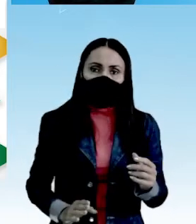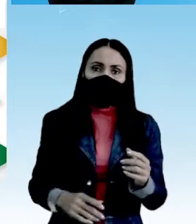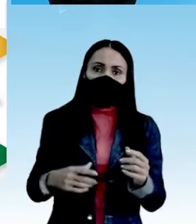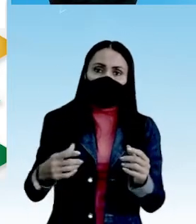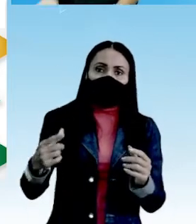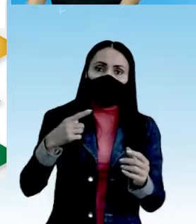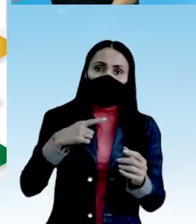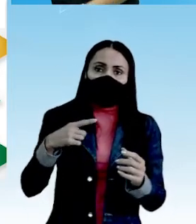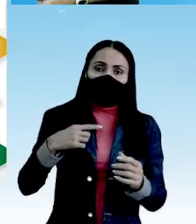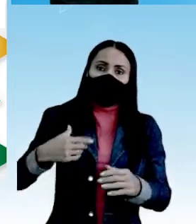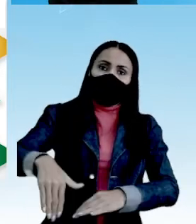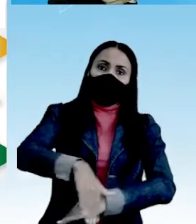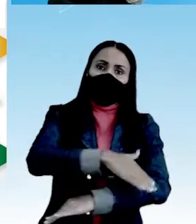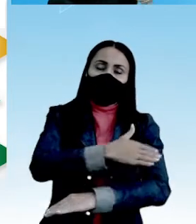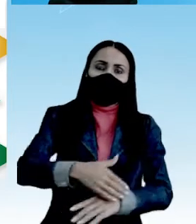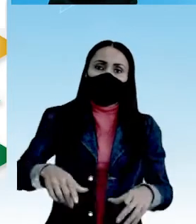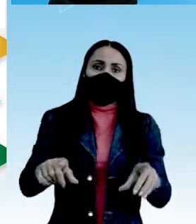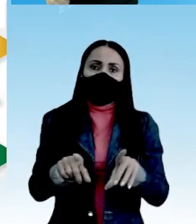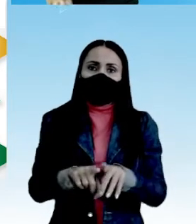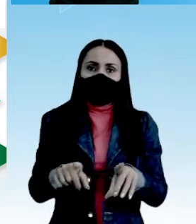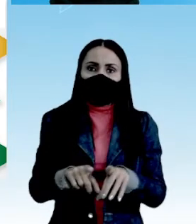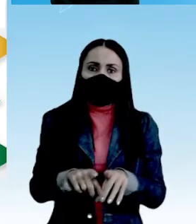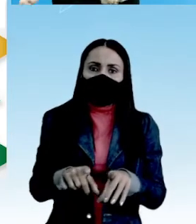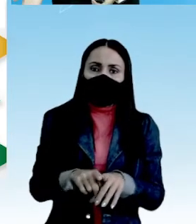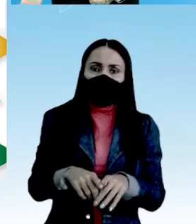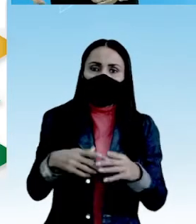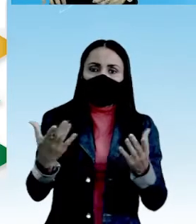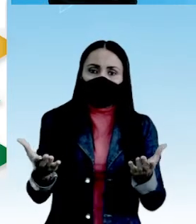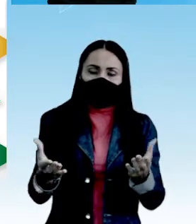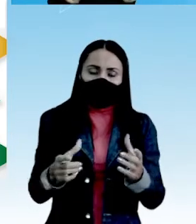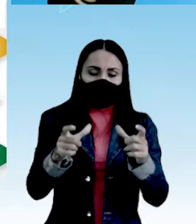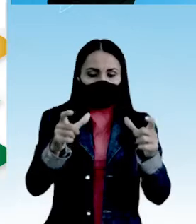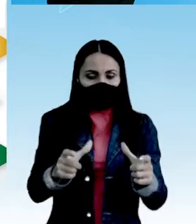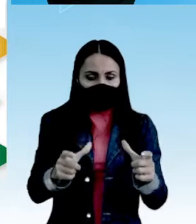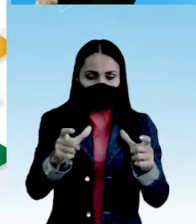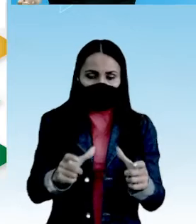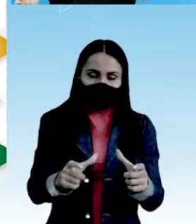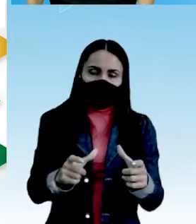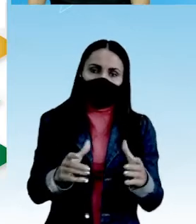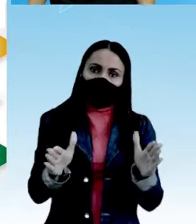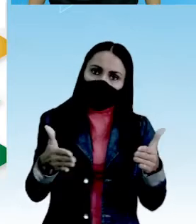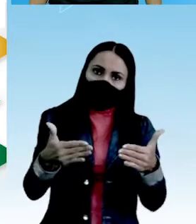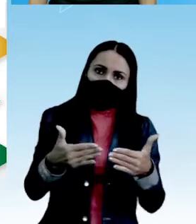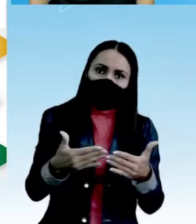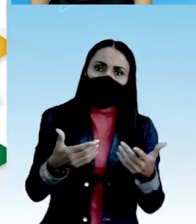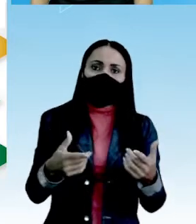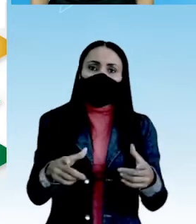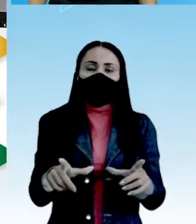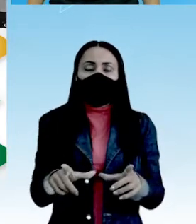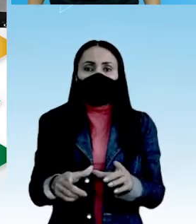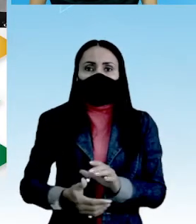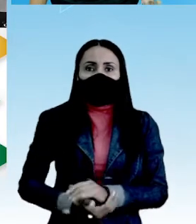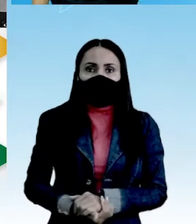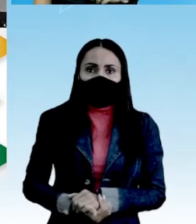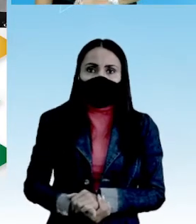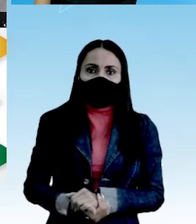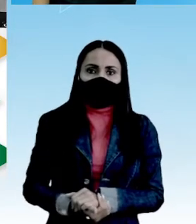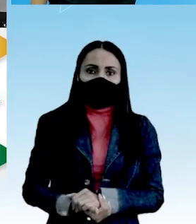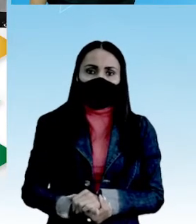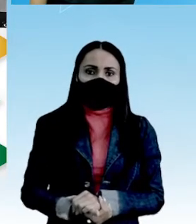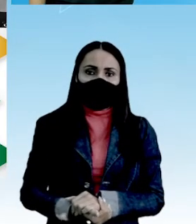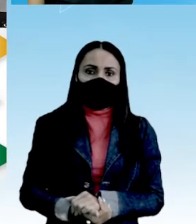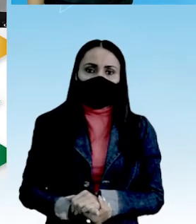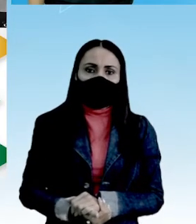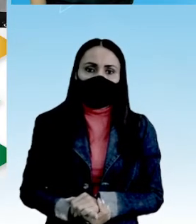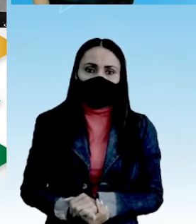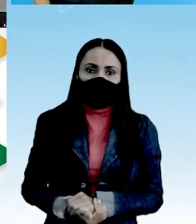o carnaval de rua, mas também tinha os carnavais nos bailes, nos clubes, né? Então, assim, essa música ela foi bastante tocada. Agora vamos